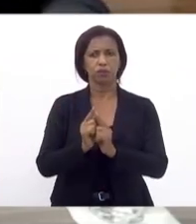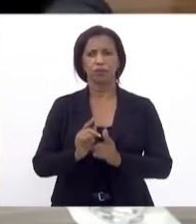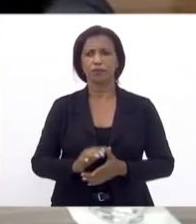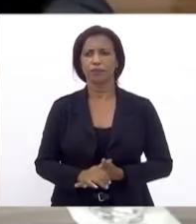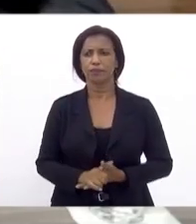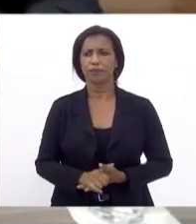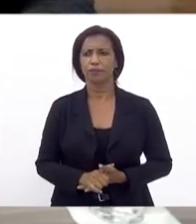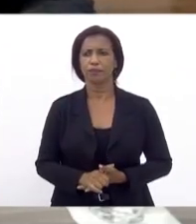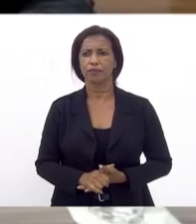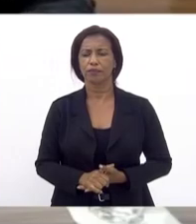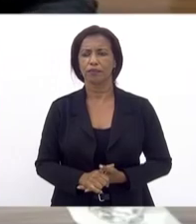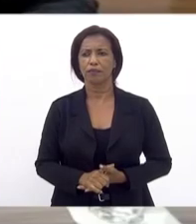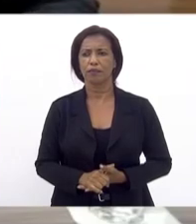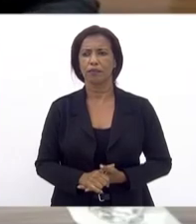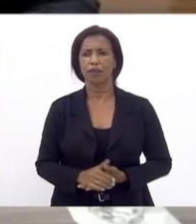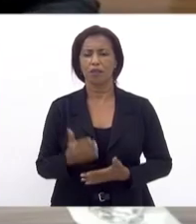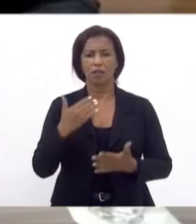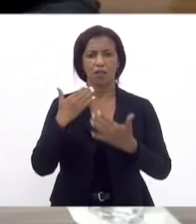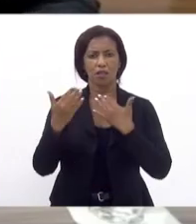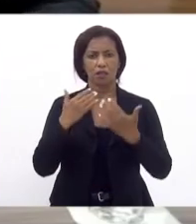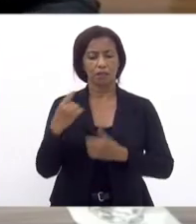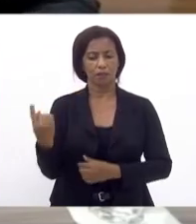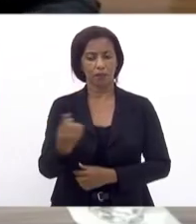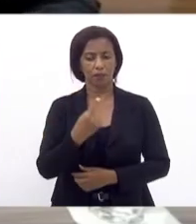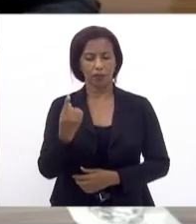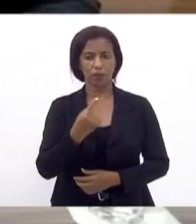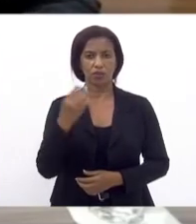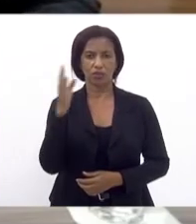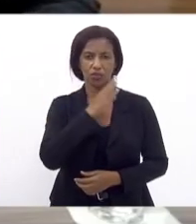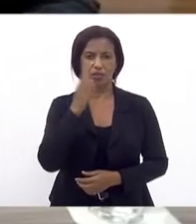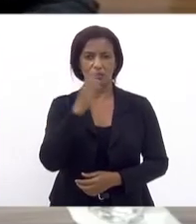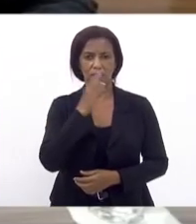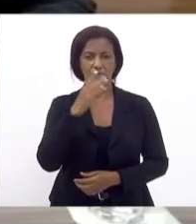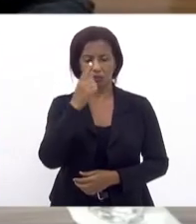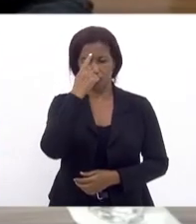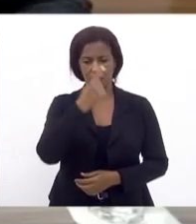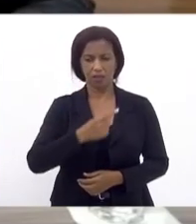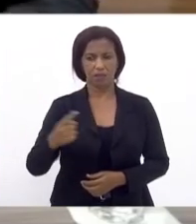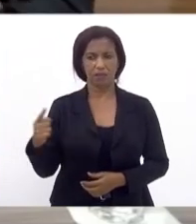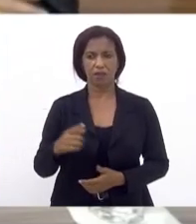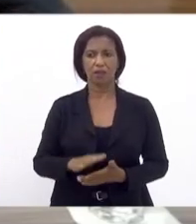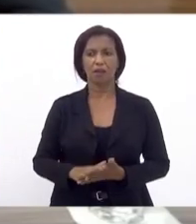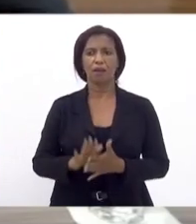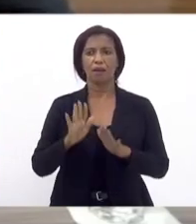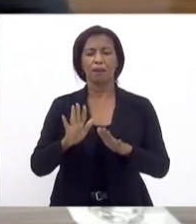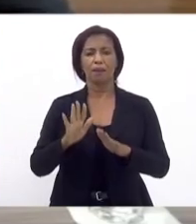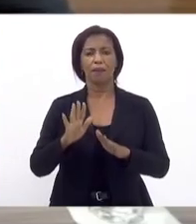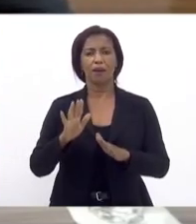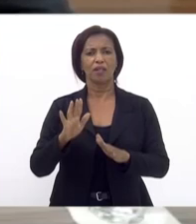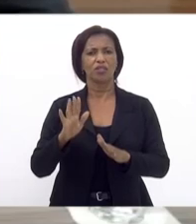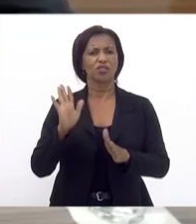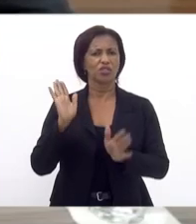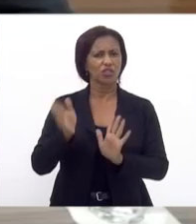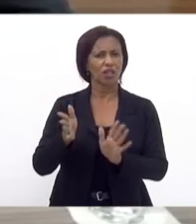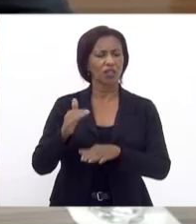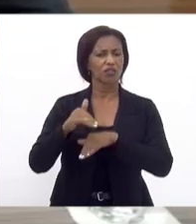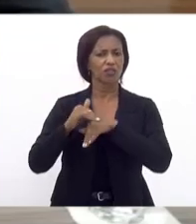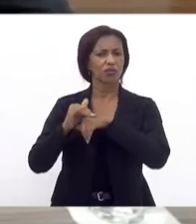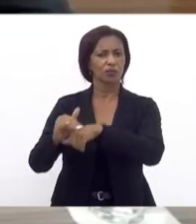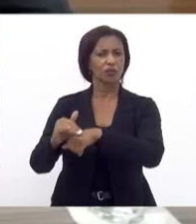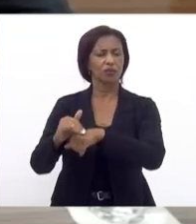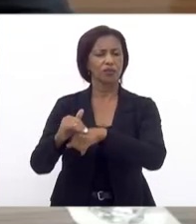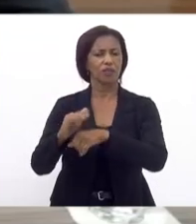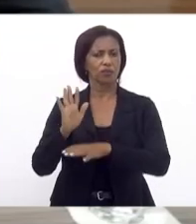aqui. Esse papo nosso, a gente acelerou mais essa semana, mas dada a última semana eu tinha falado com o Eduardo e